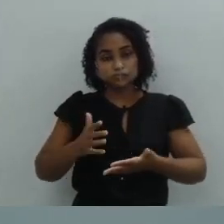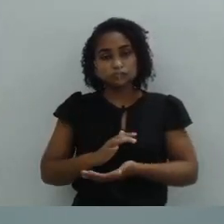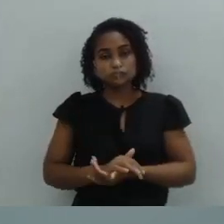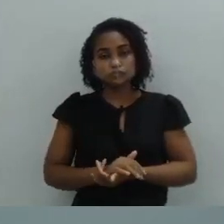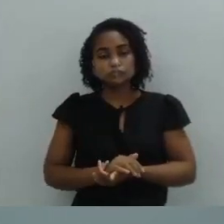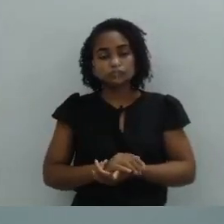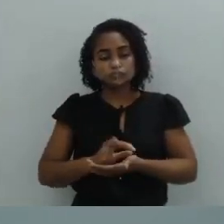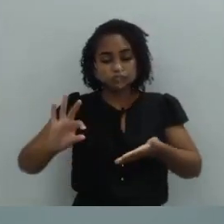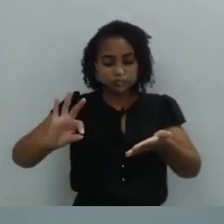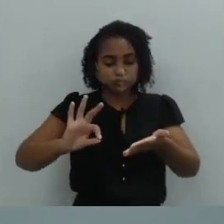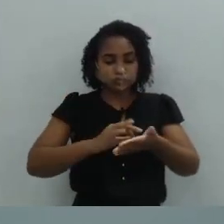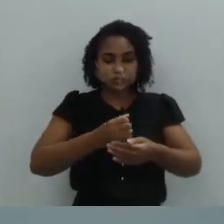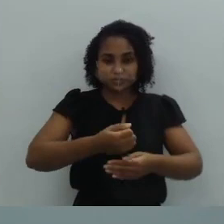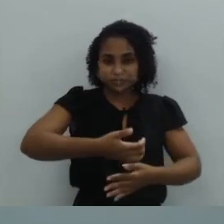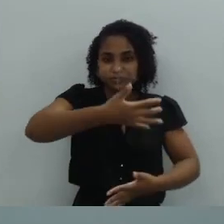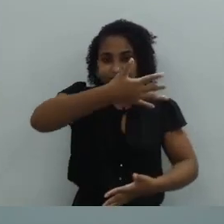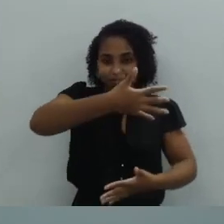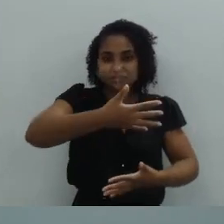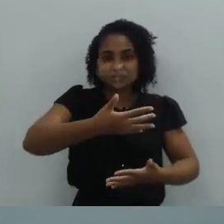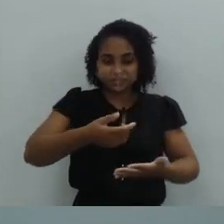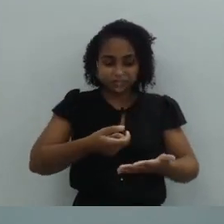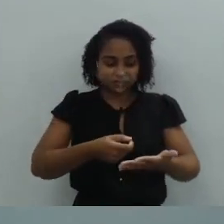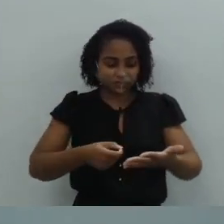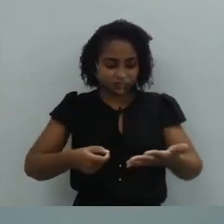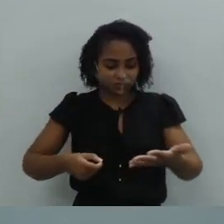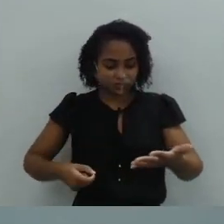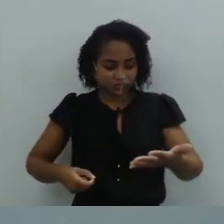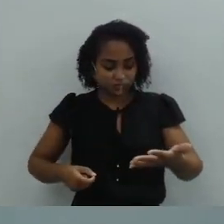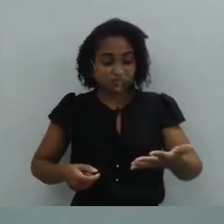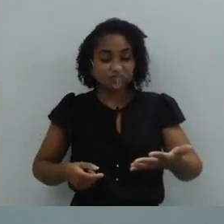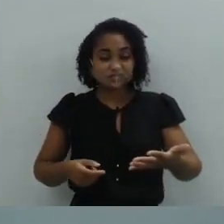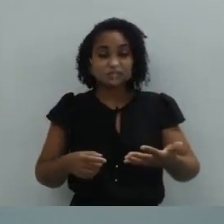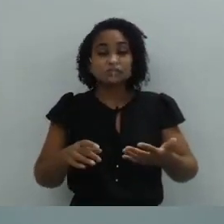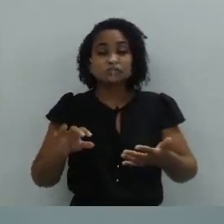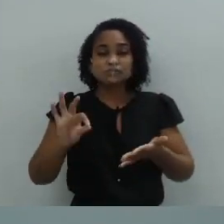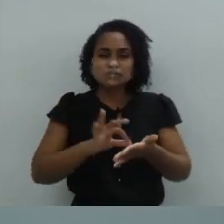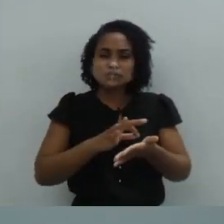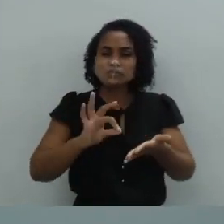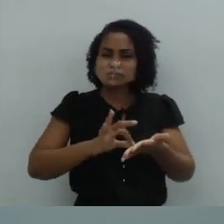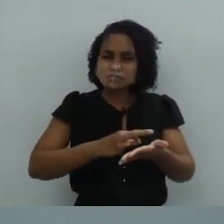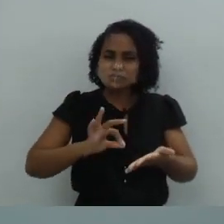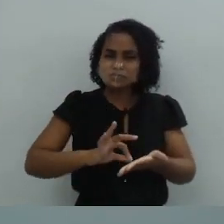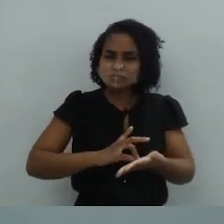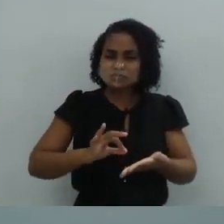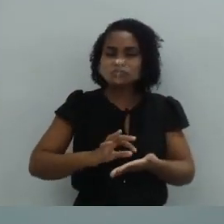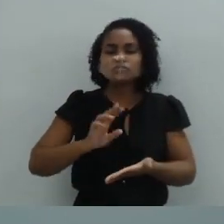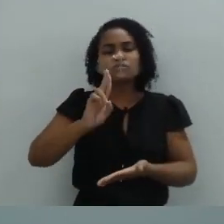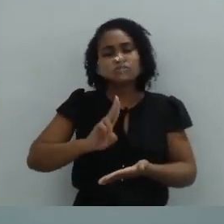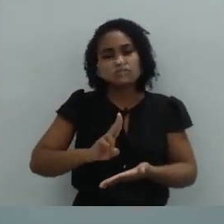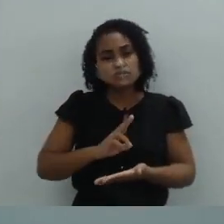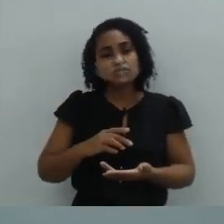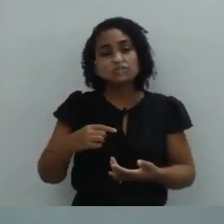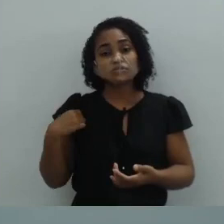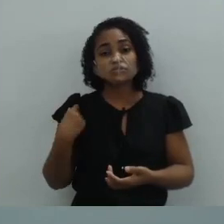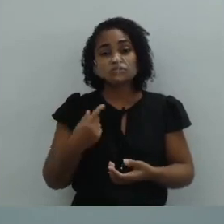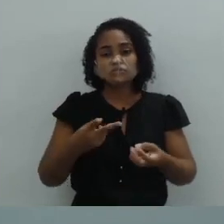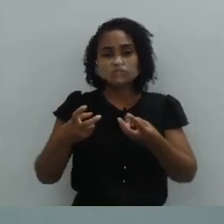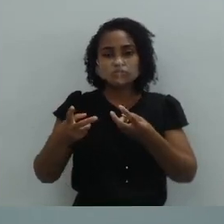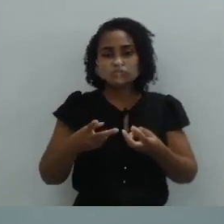o abaixo-assinado. Esse suporte tão importante e tão utilizado ultimamente. A gente